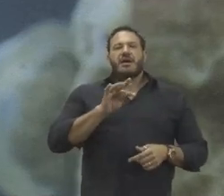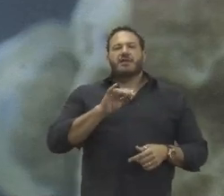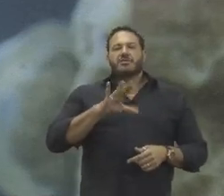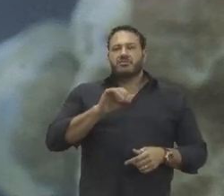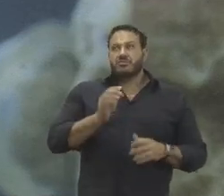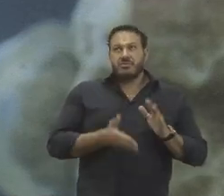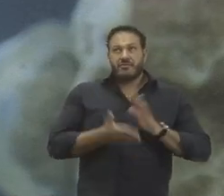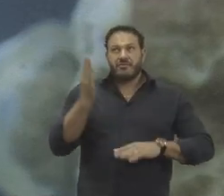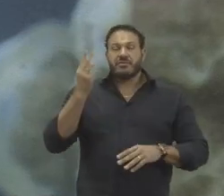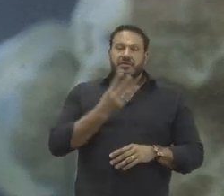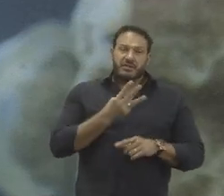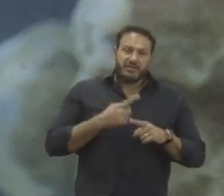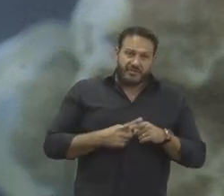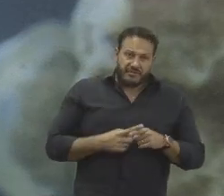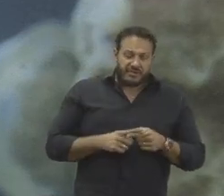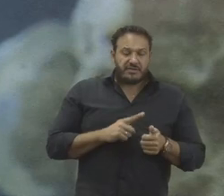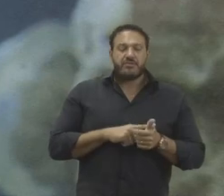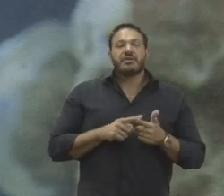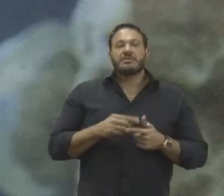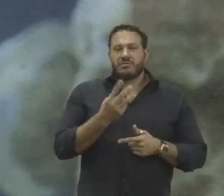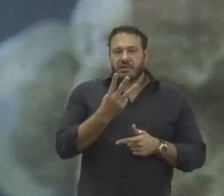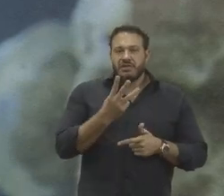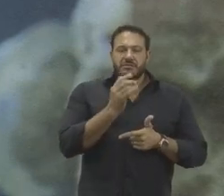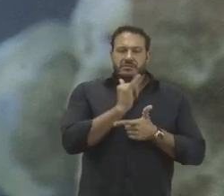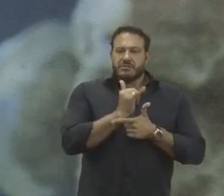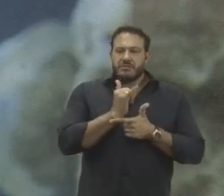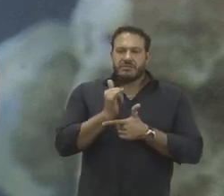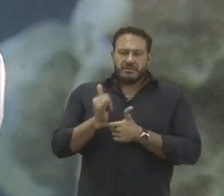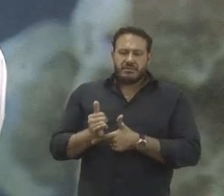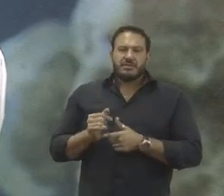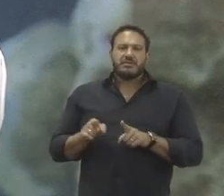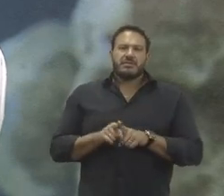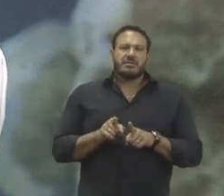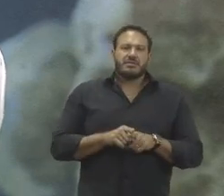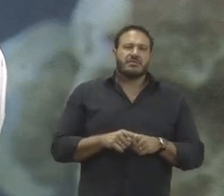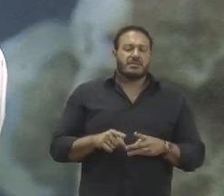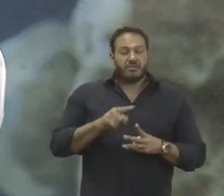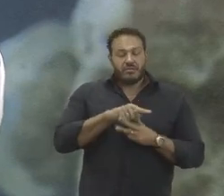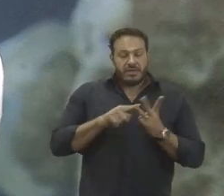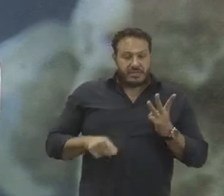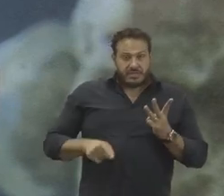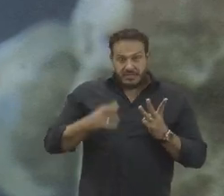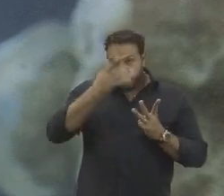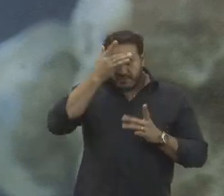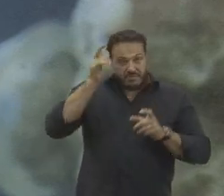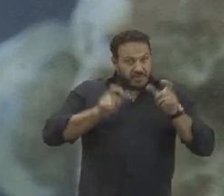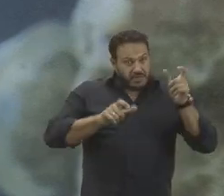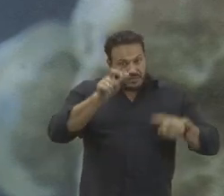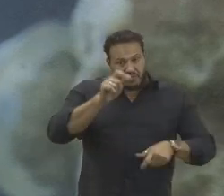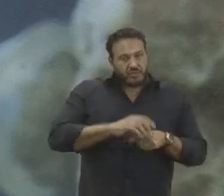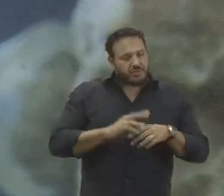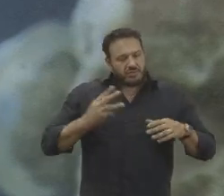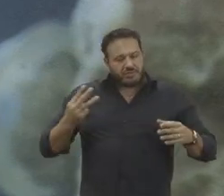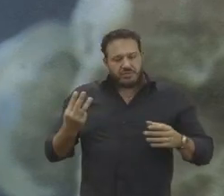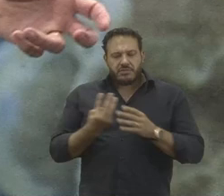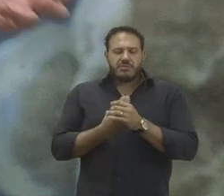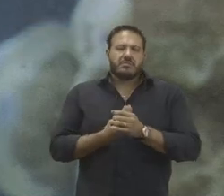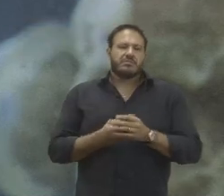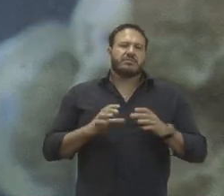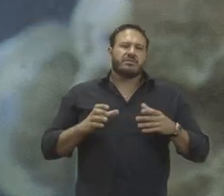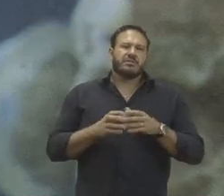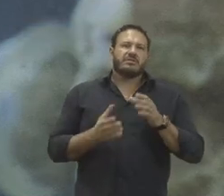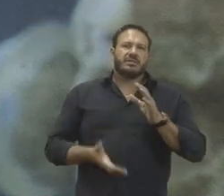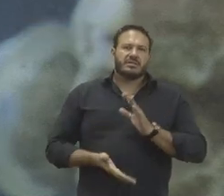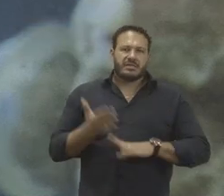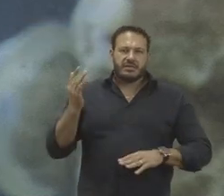vezes ao Ártico porque são três episódios e porque são três pessoas que participaram das três expedições